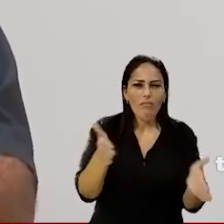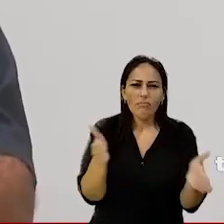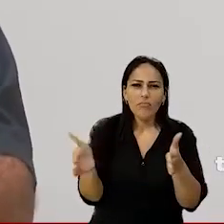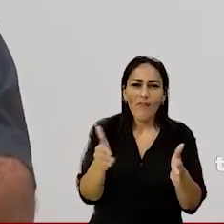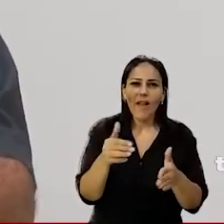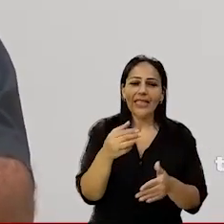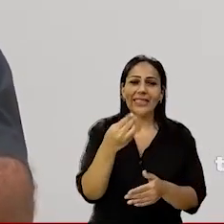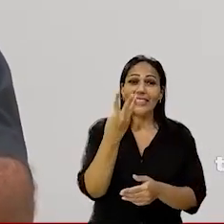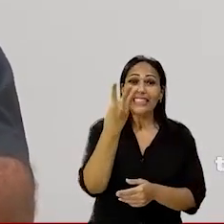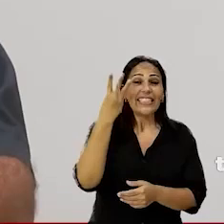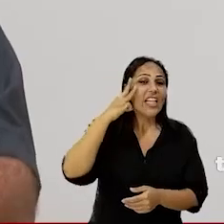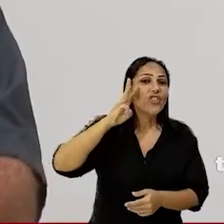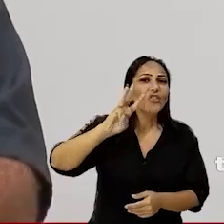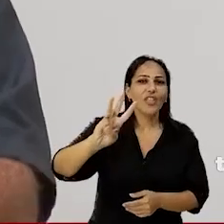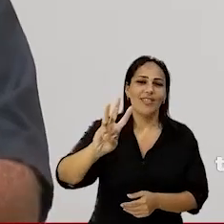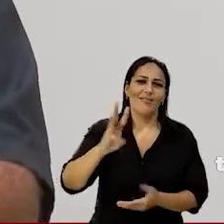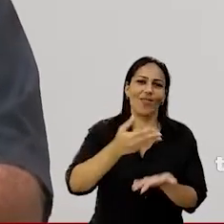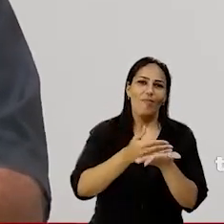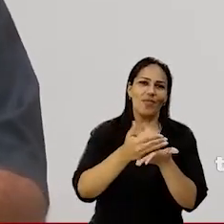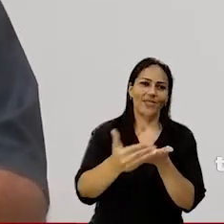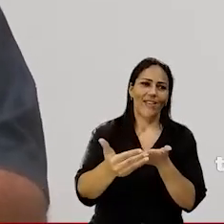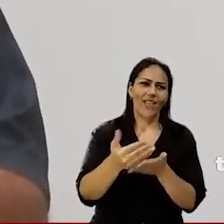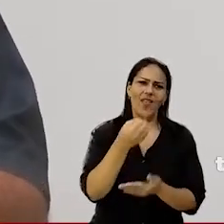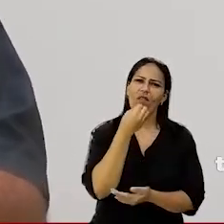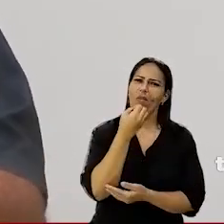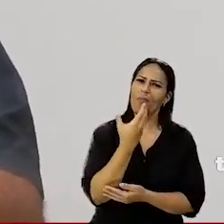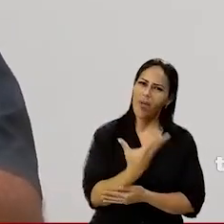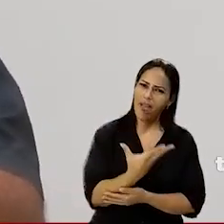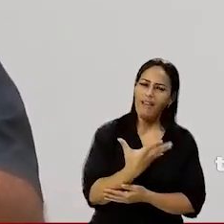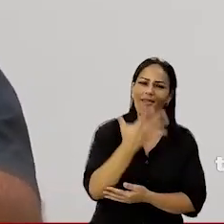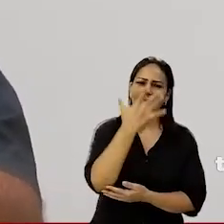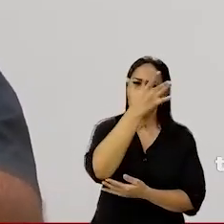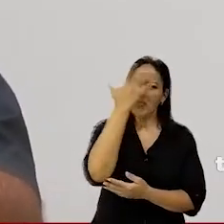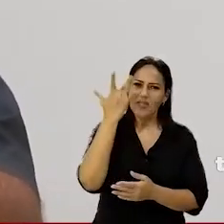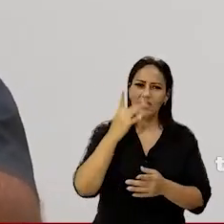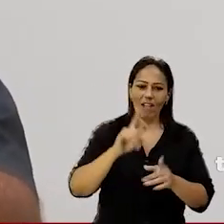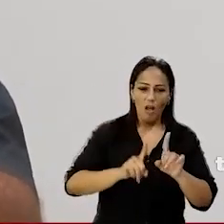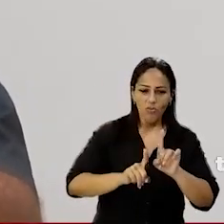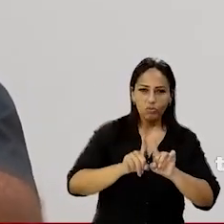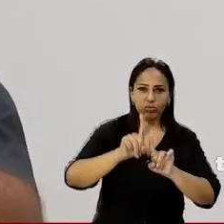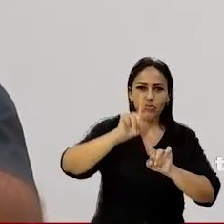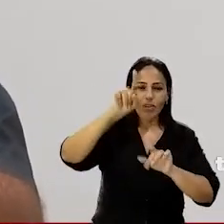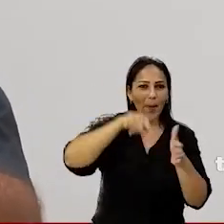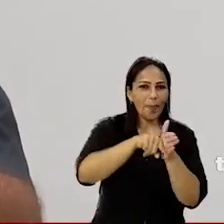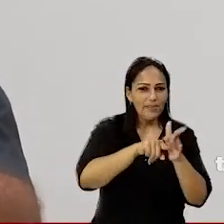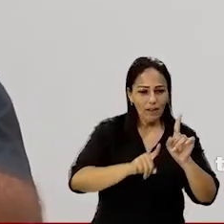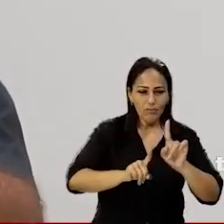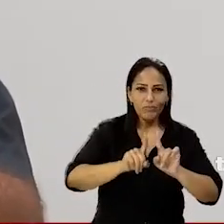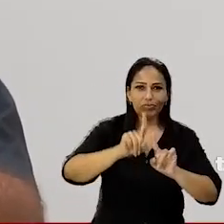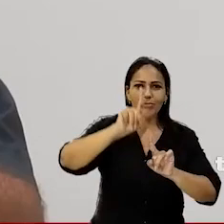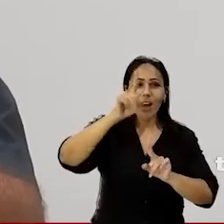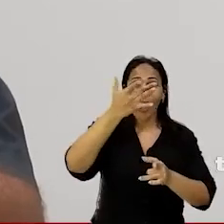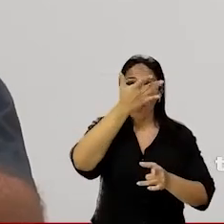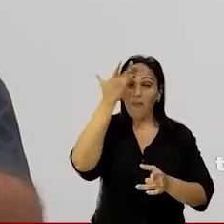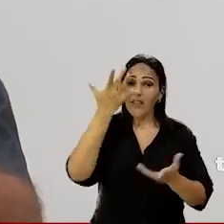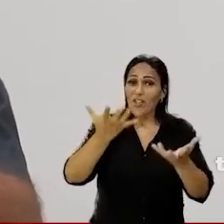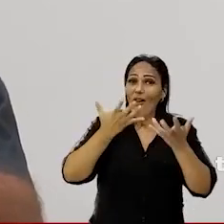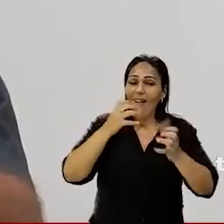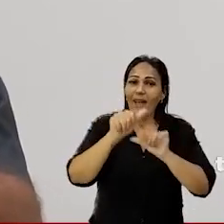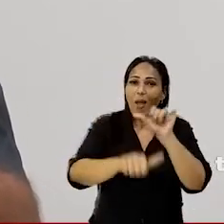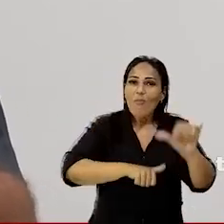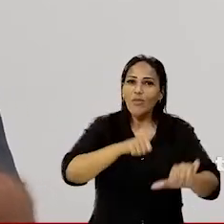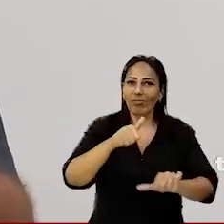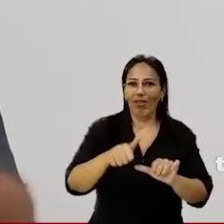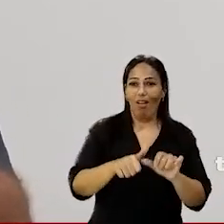faz 3 dias e graças a Deus estou muito bem nas pesquisas já. O povo quer mudar.